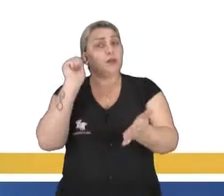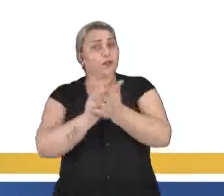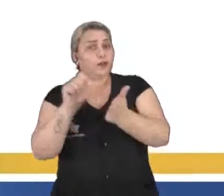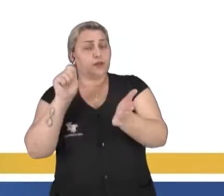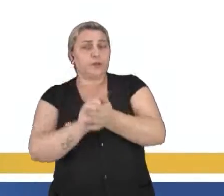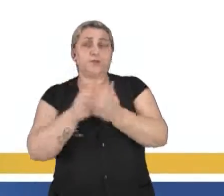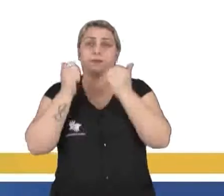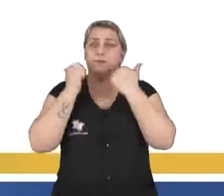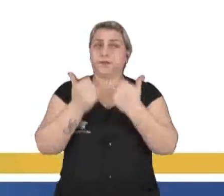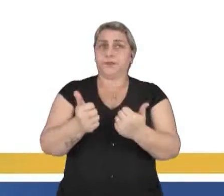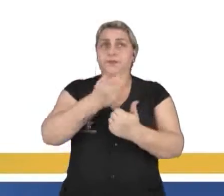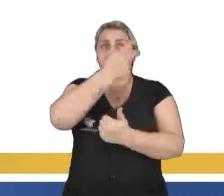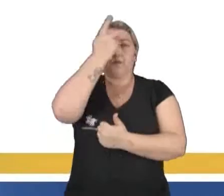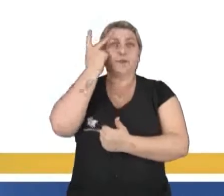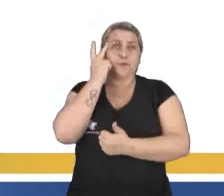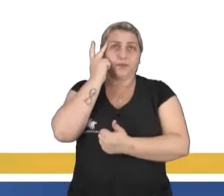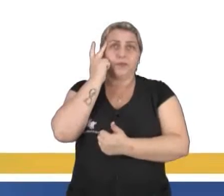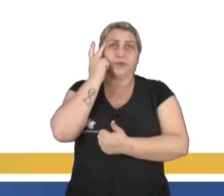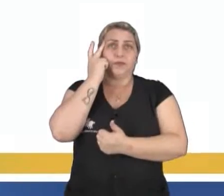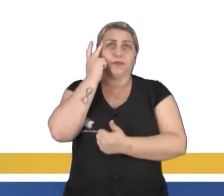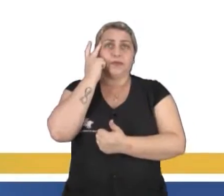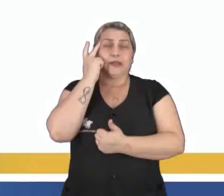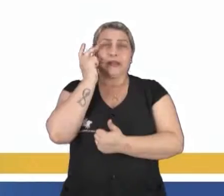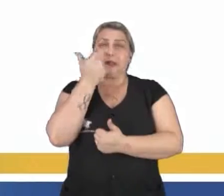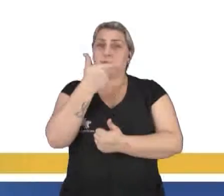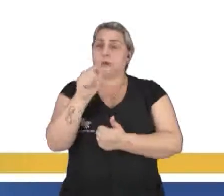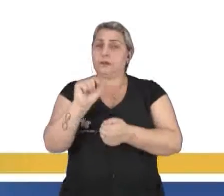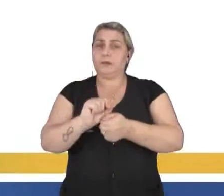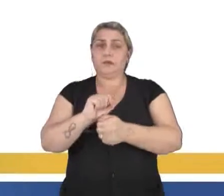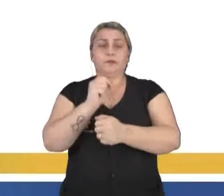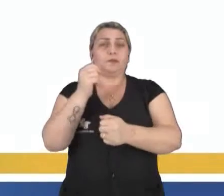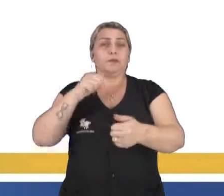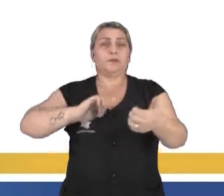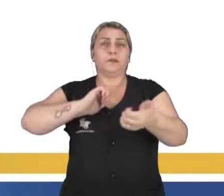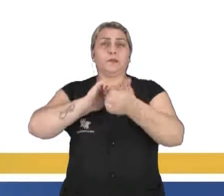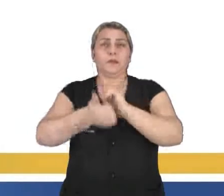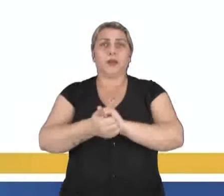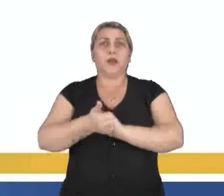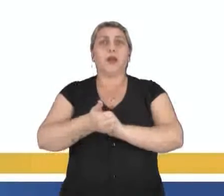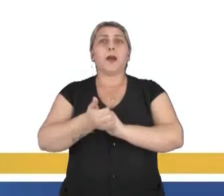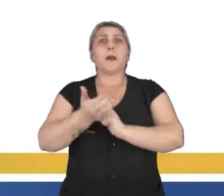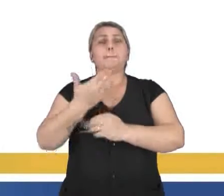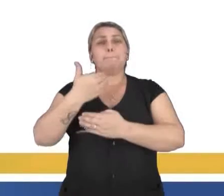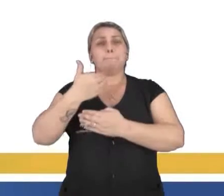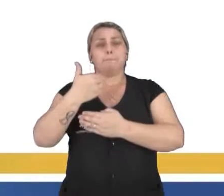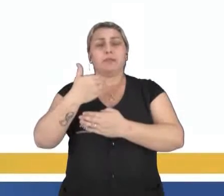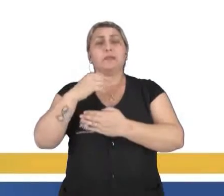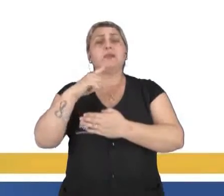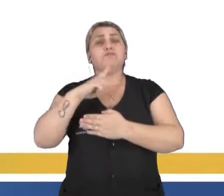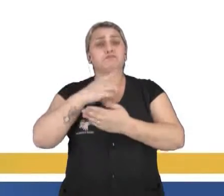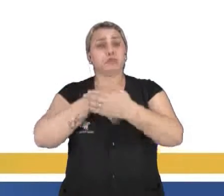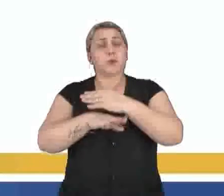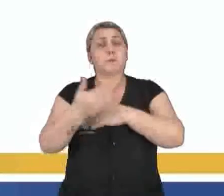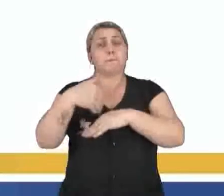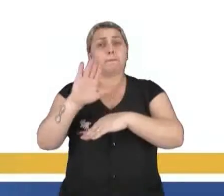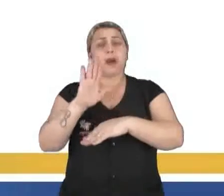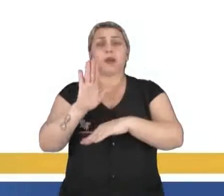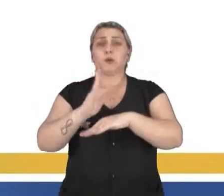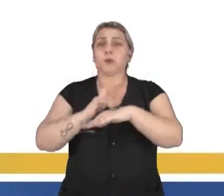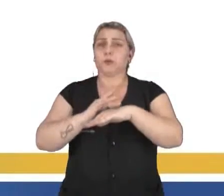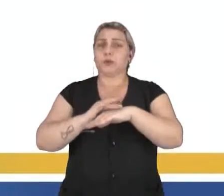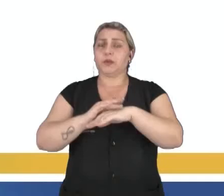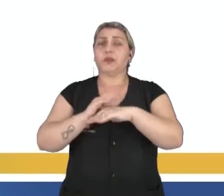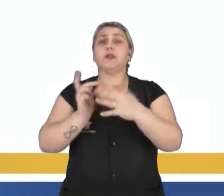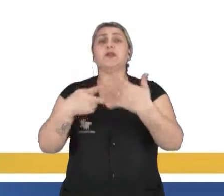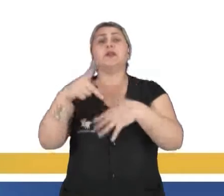nossa escrita tá as pessoas que não o transporte é costumam ser mais doentes aí vamos ver oração